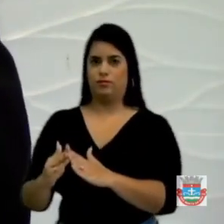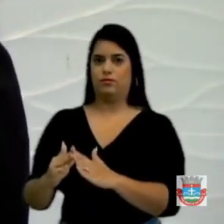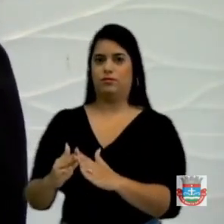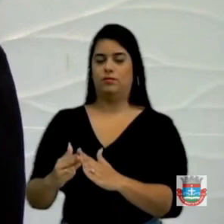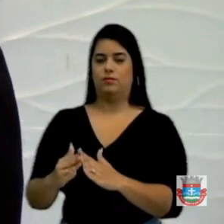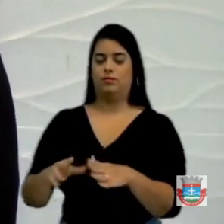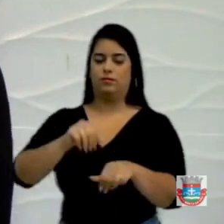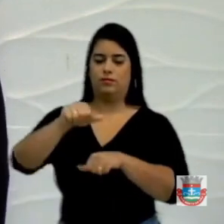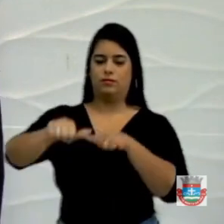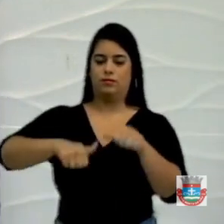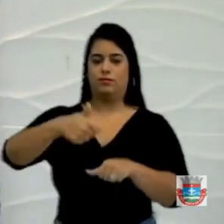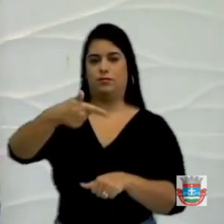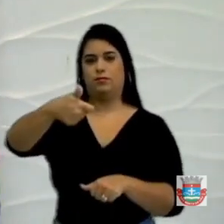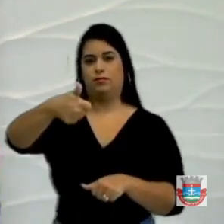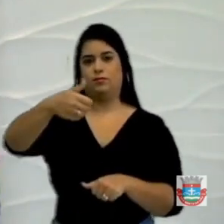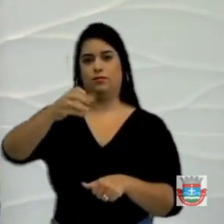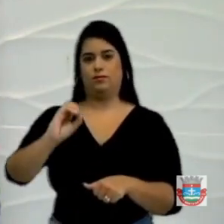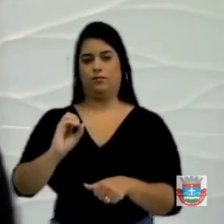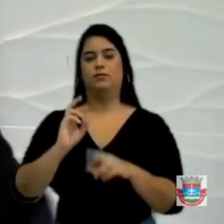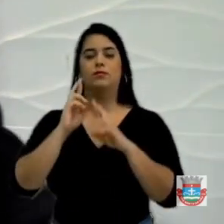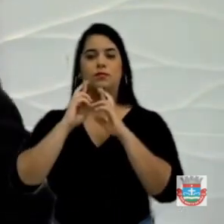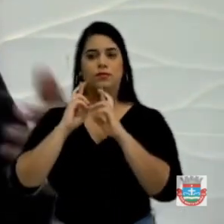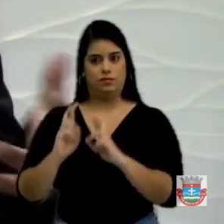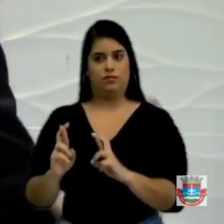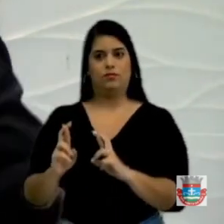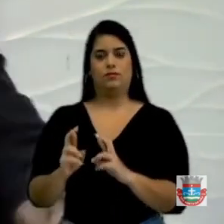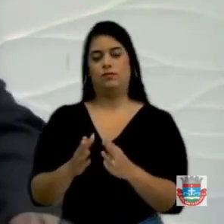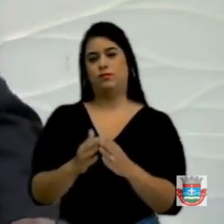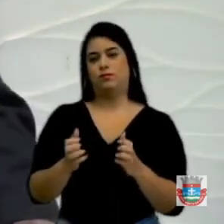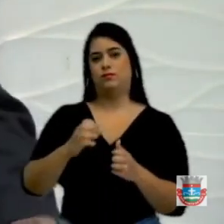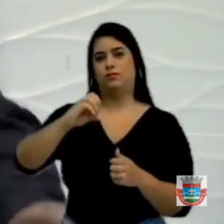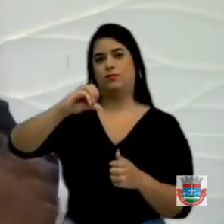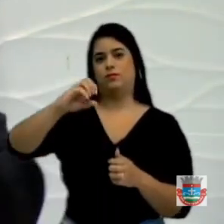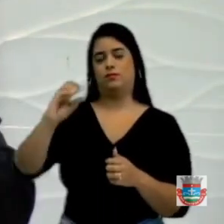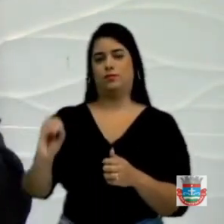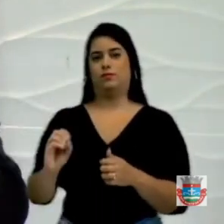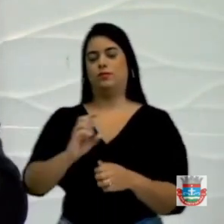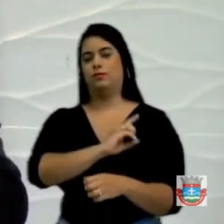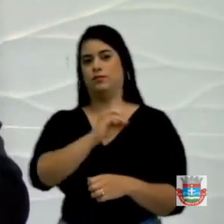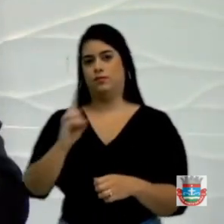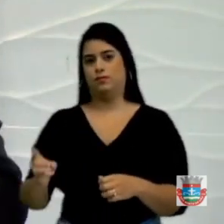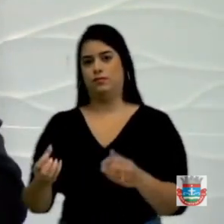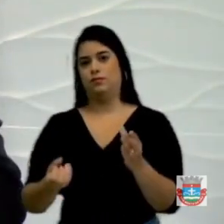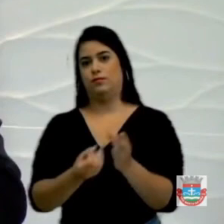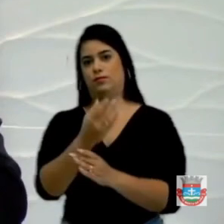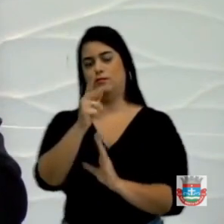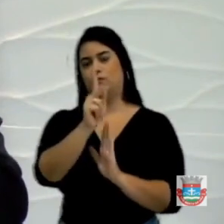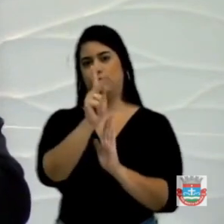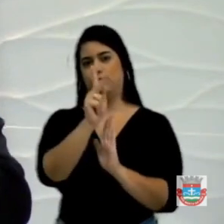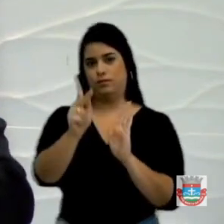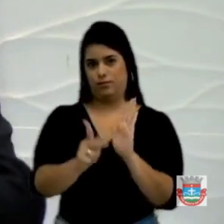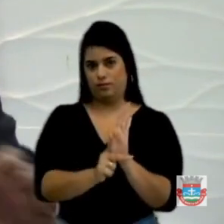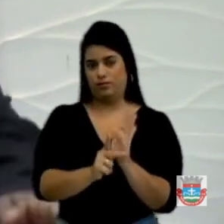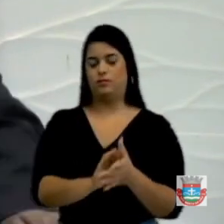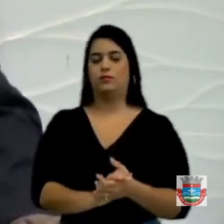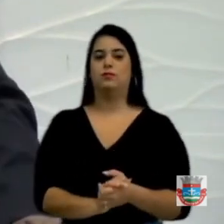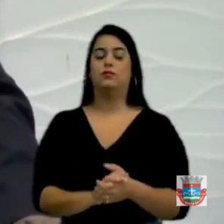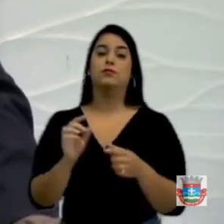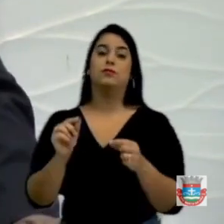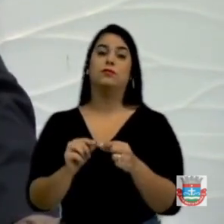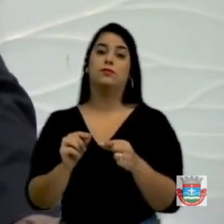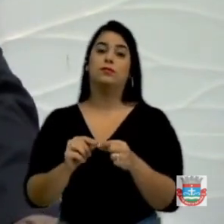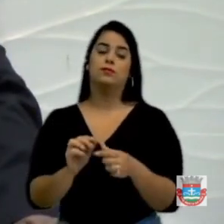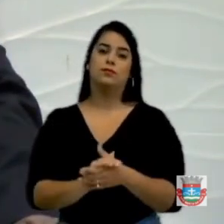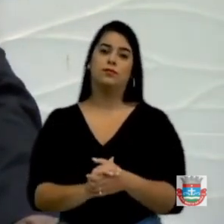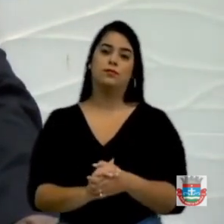transformador de 10. Já recebi uma resposta, pediram 90 dias para fazer, elaborar o projeto, para fazer, para